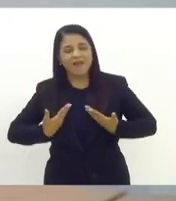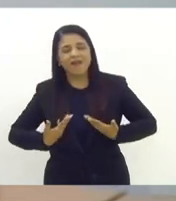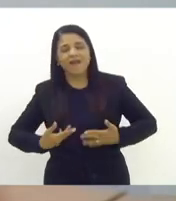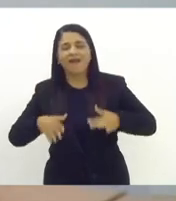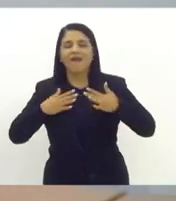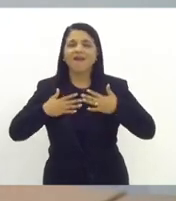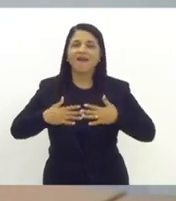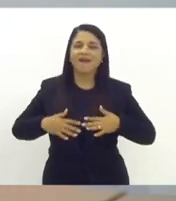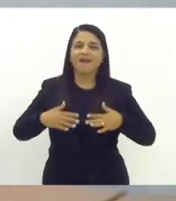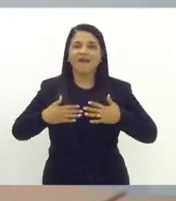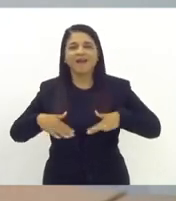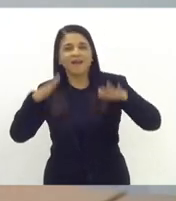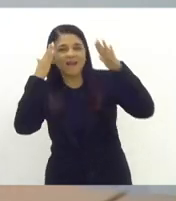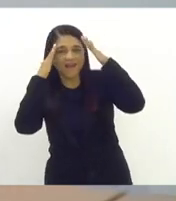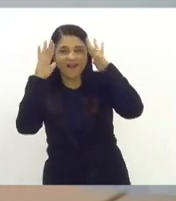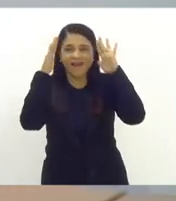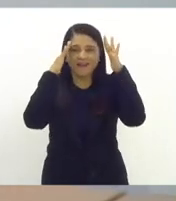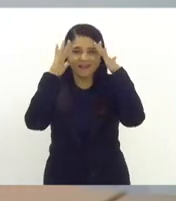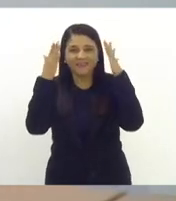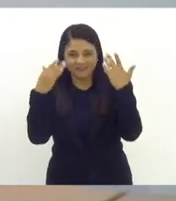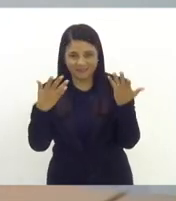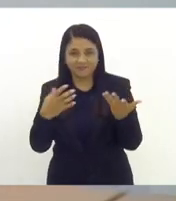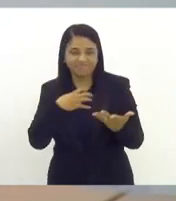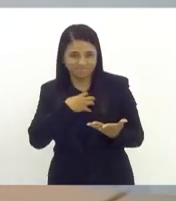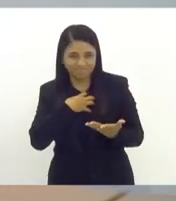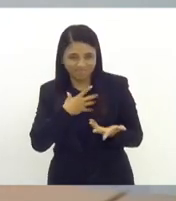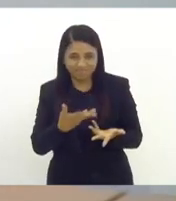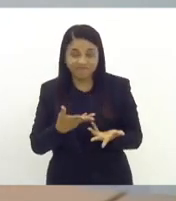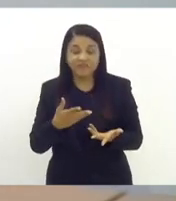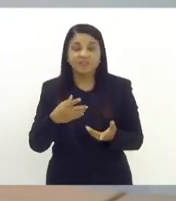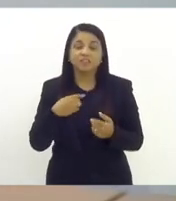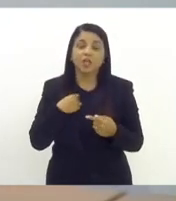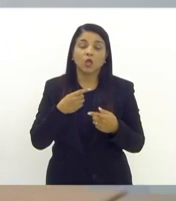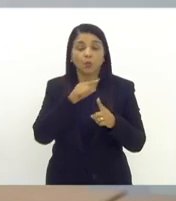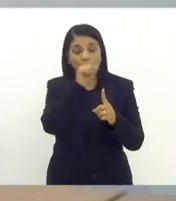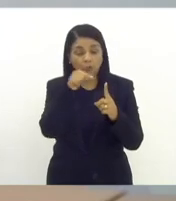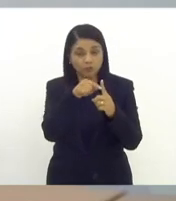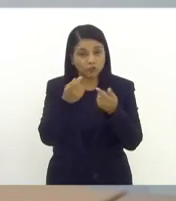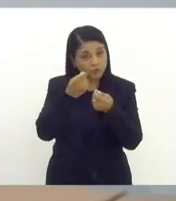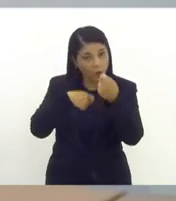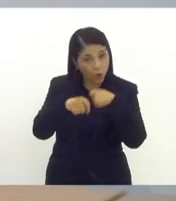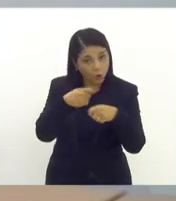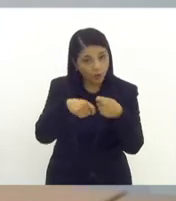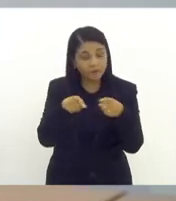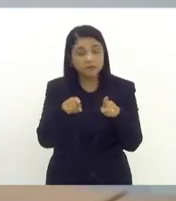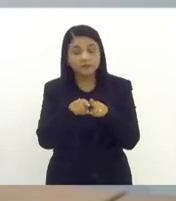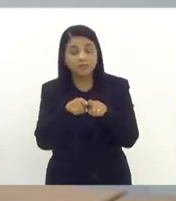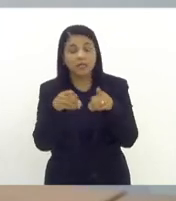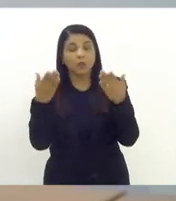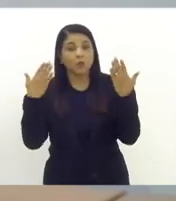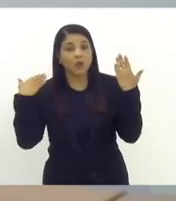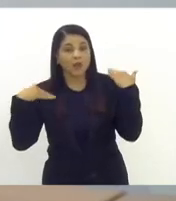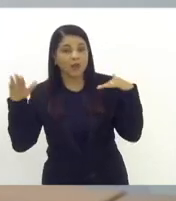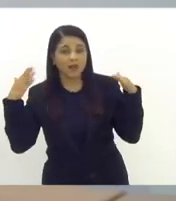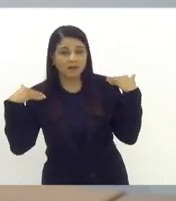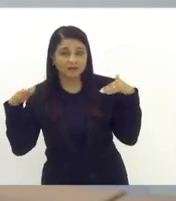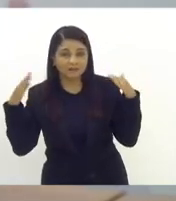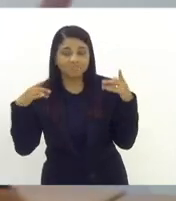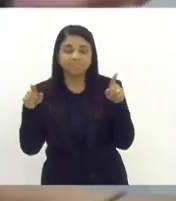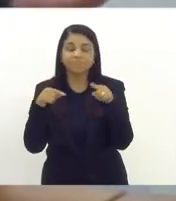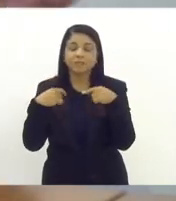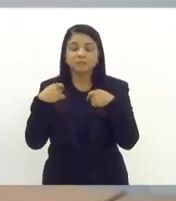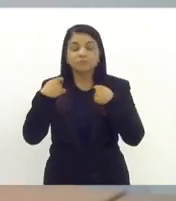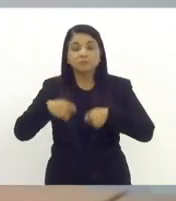alegram então tem o objetivo econômico o objetivo de lazer agora todas as coisas elas precisam se